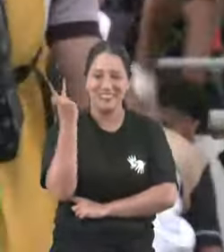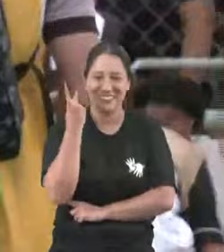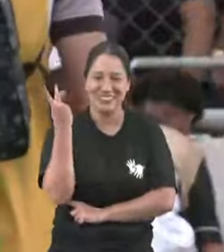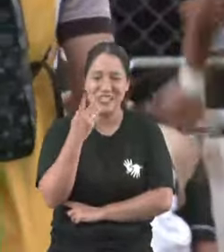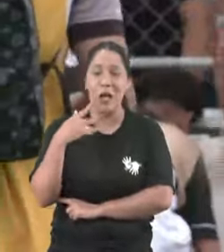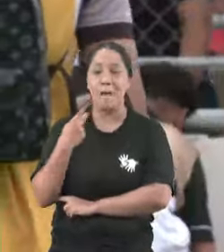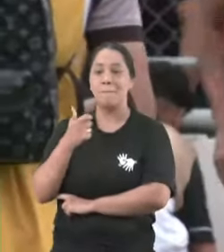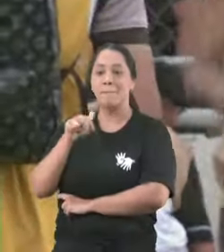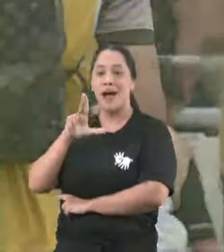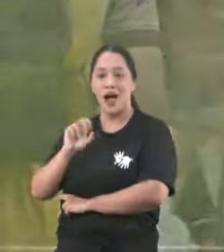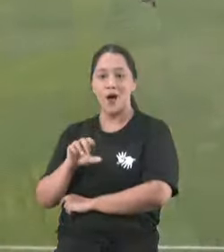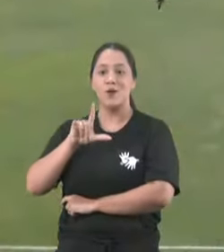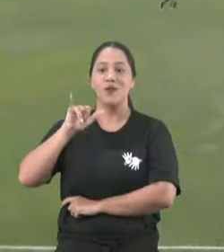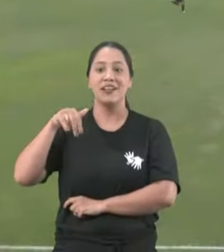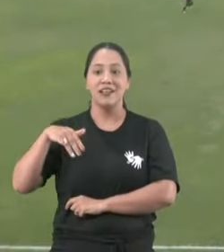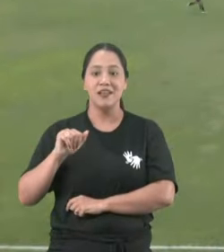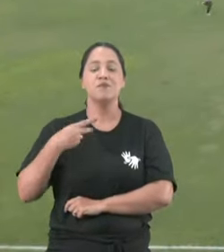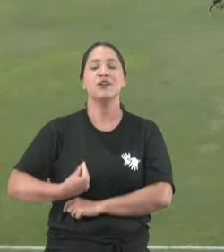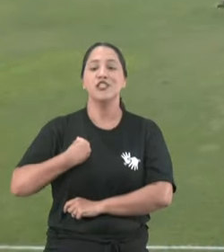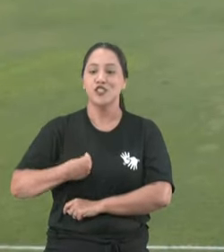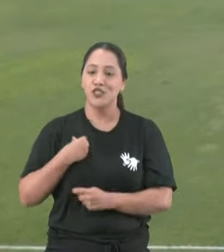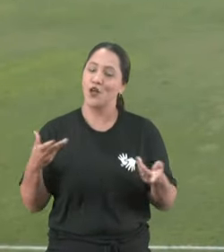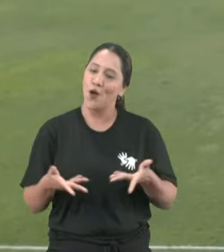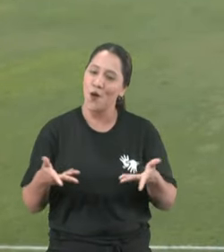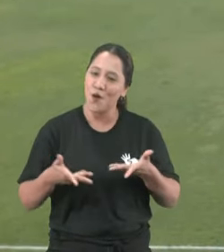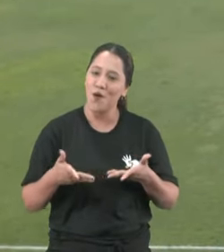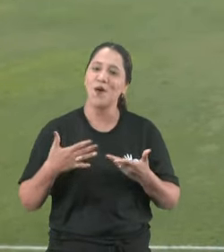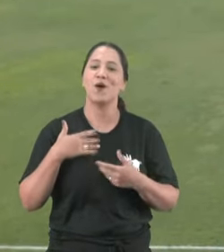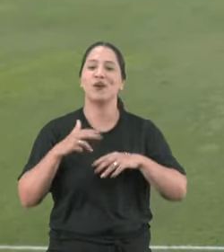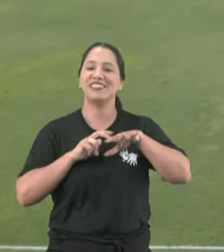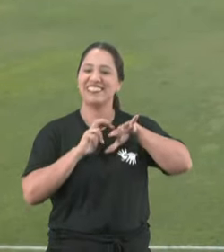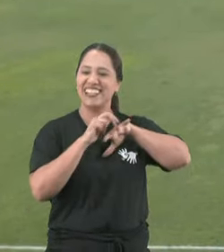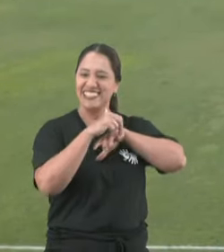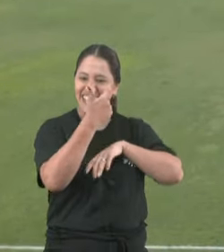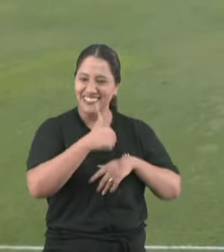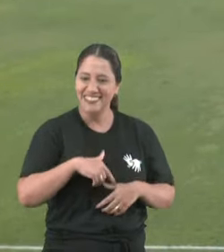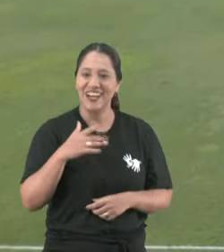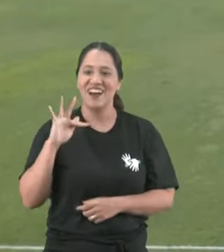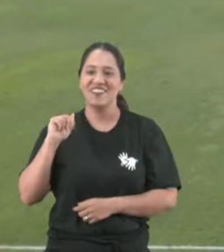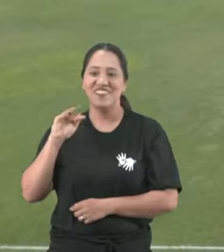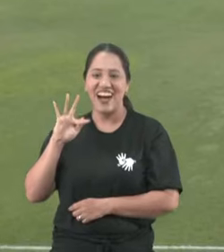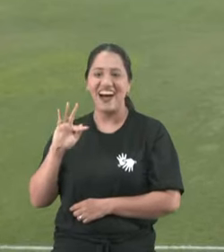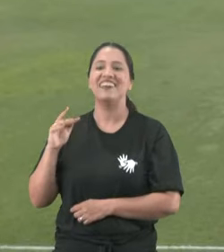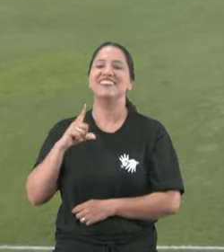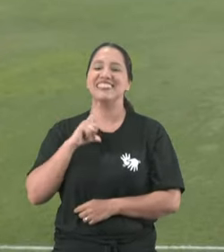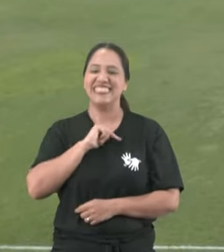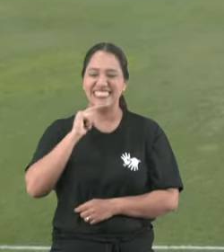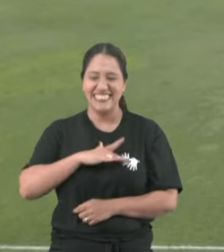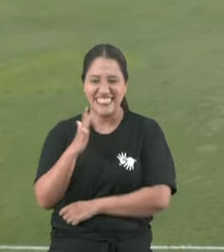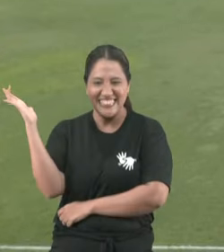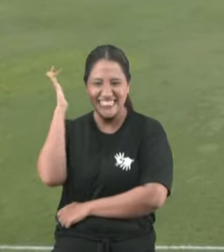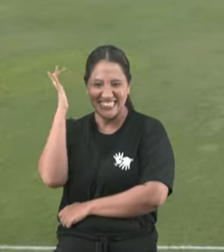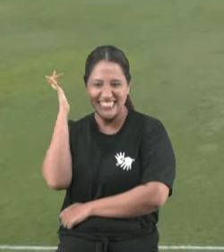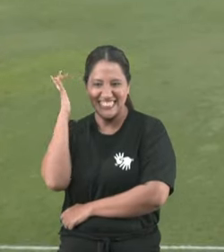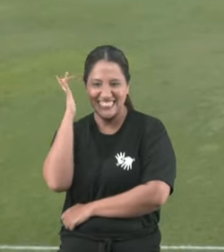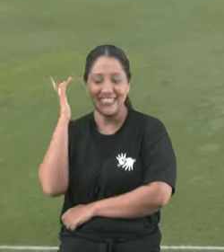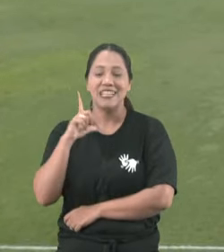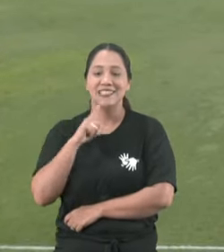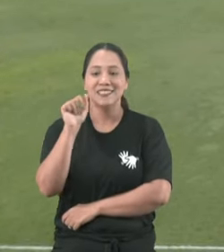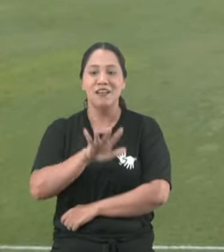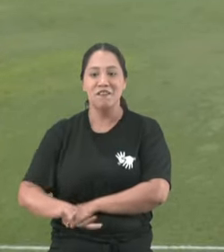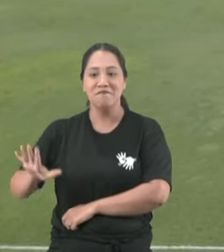o Paulo Lima, que hoje está aqui novamente na escadinha aqui, a Federação Alagoana de Futebol, com o craque da história. Nós temos